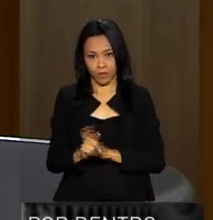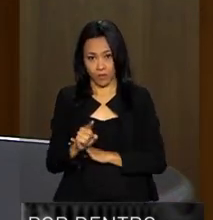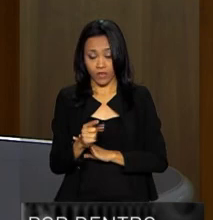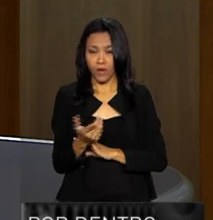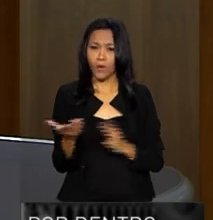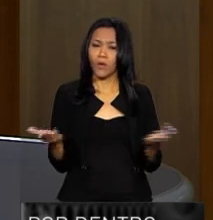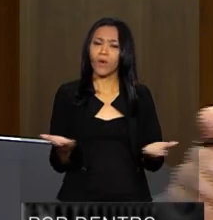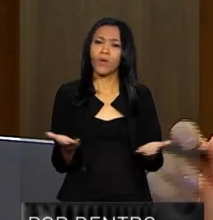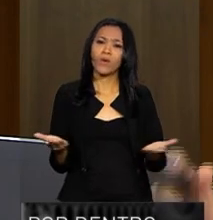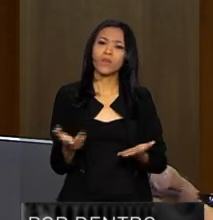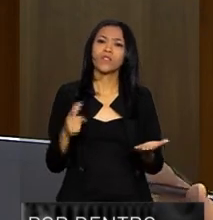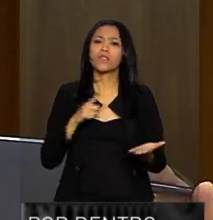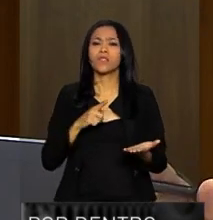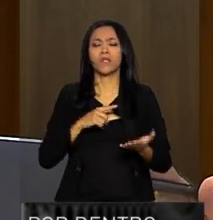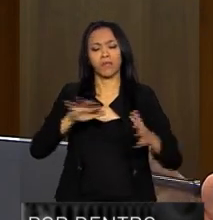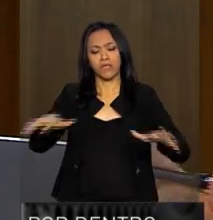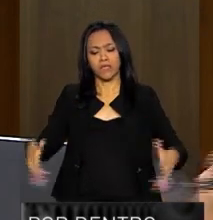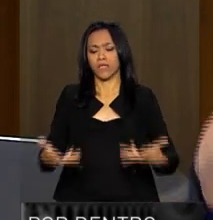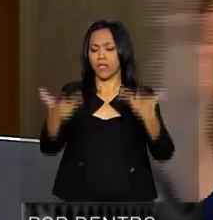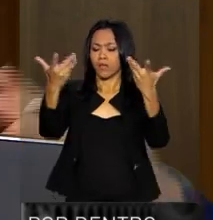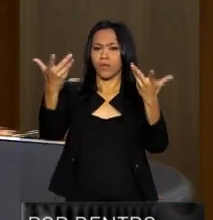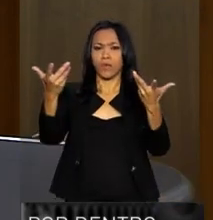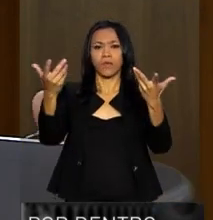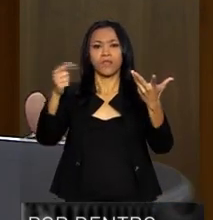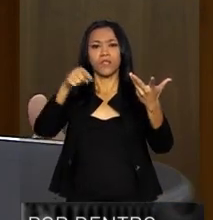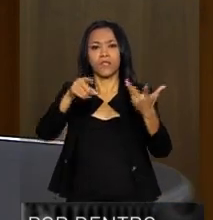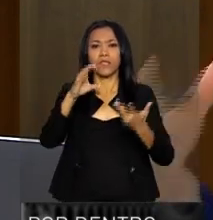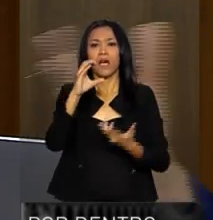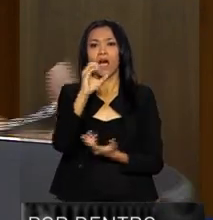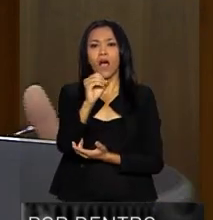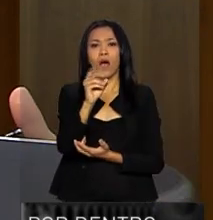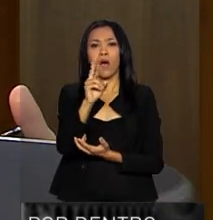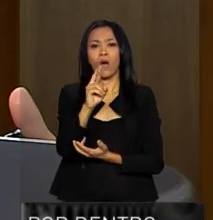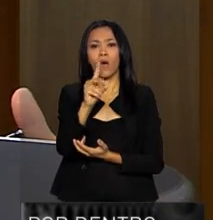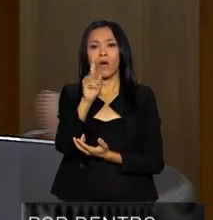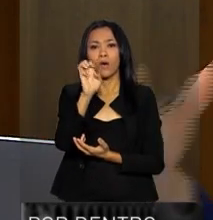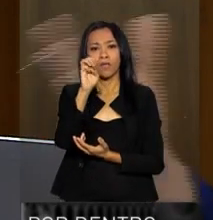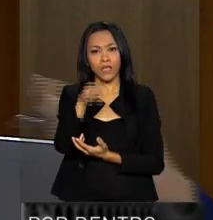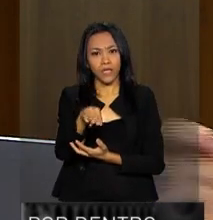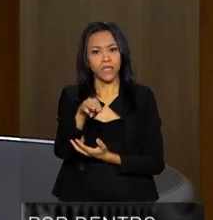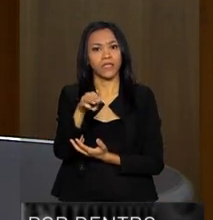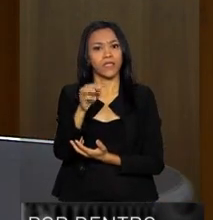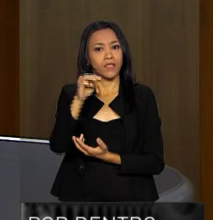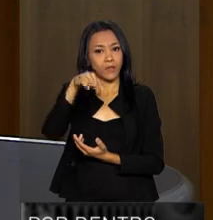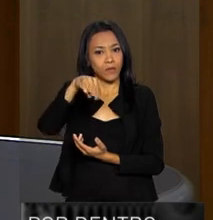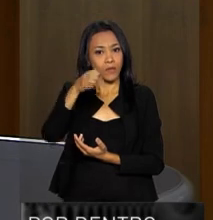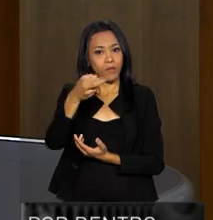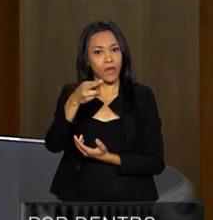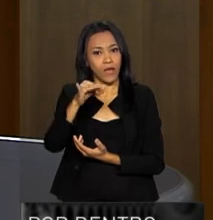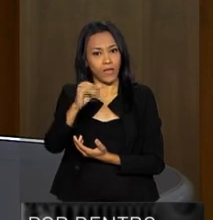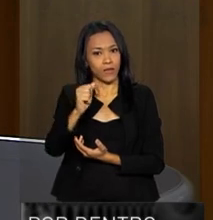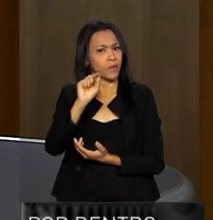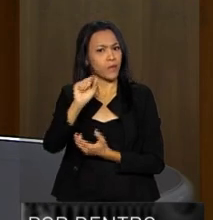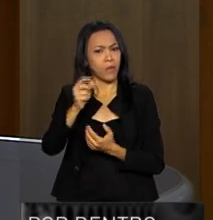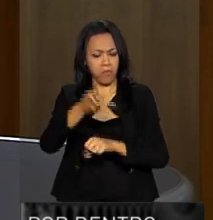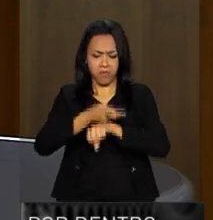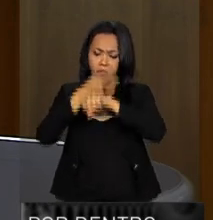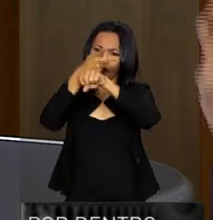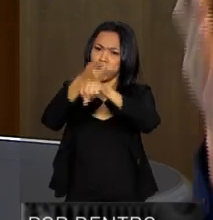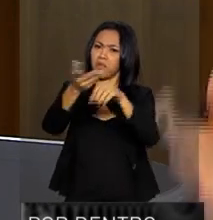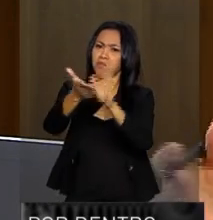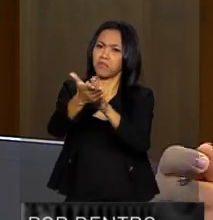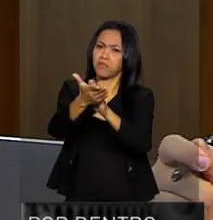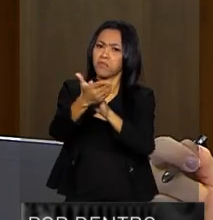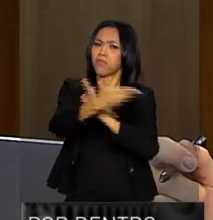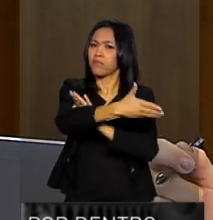cerimônia da ordem do mérito cultural que vai condecorar empresas e profissionais que se destacaram na cultura nacional e o tema deste